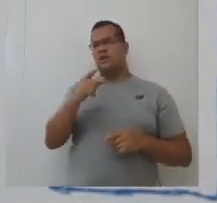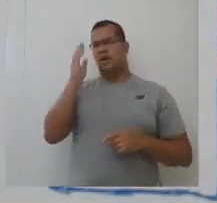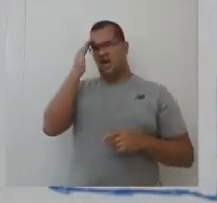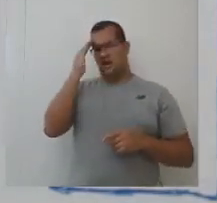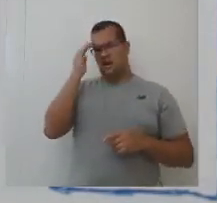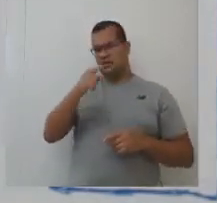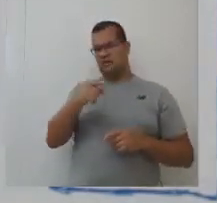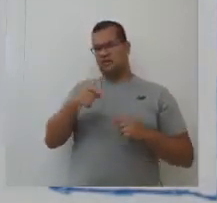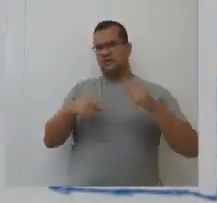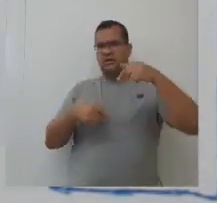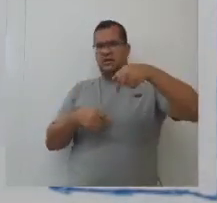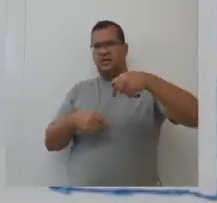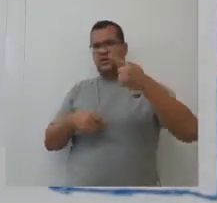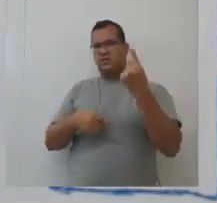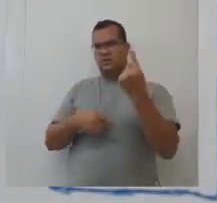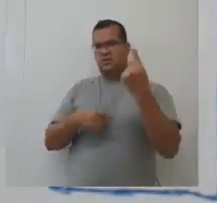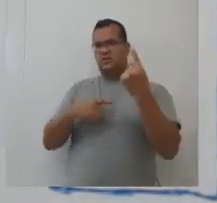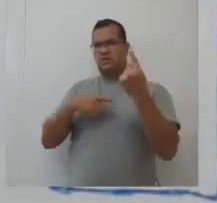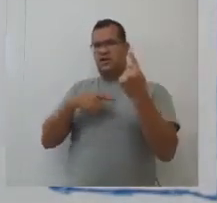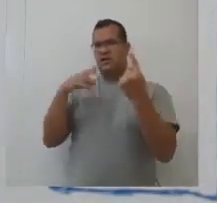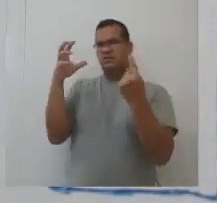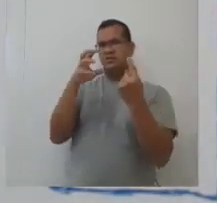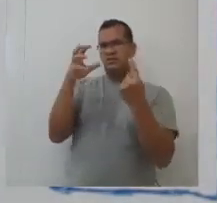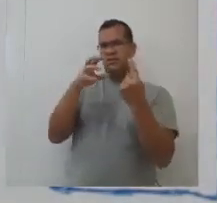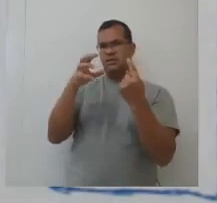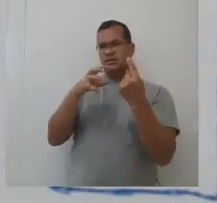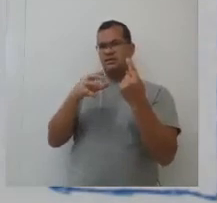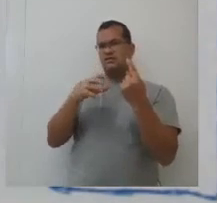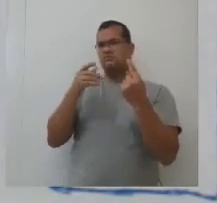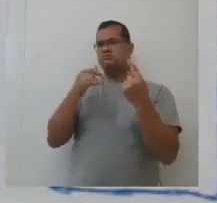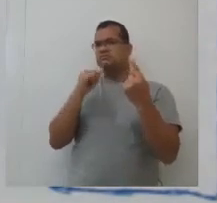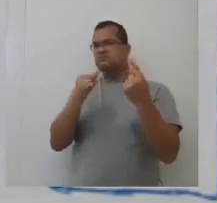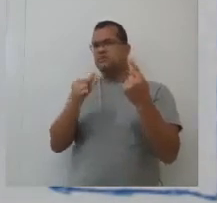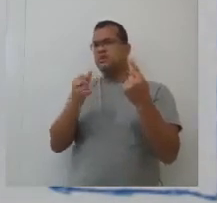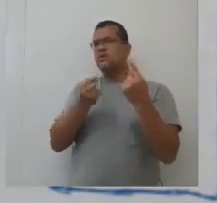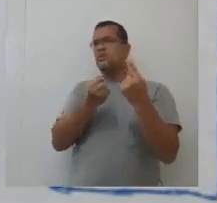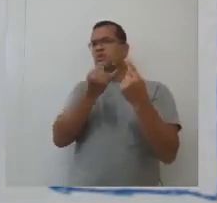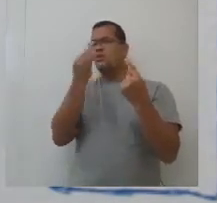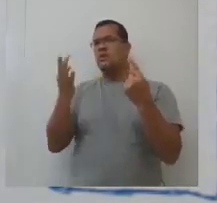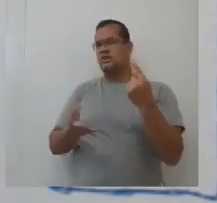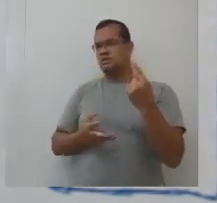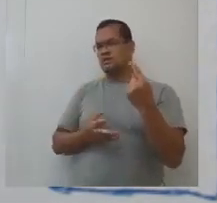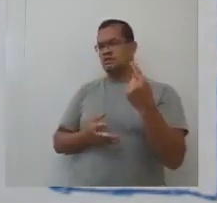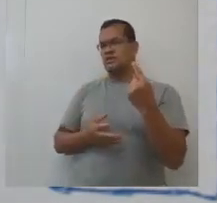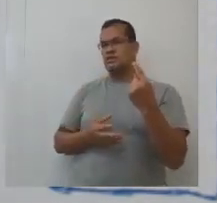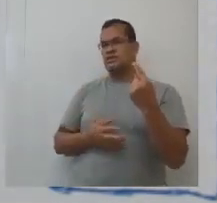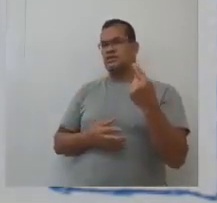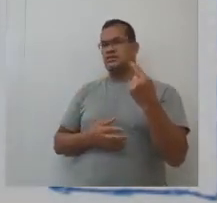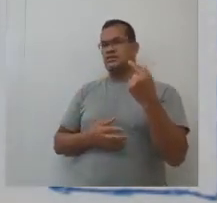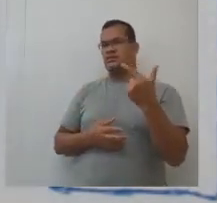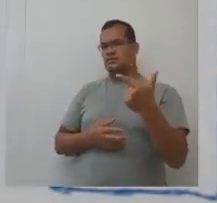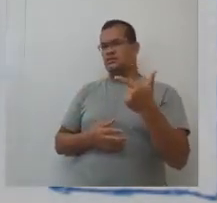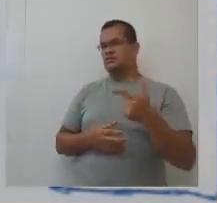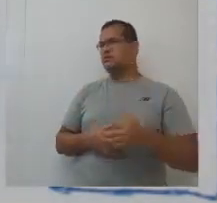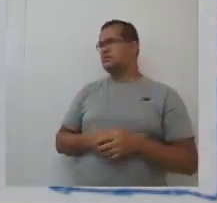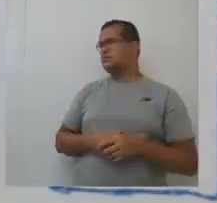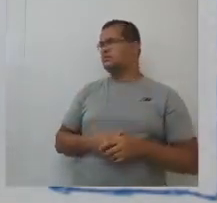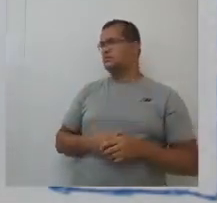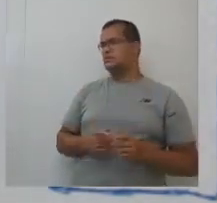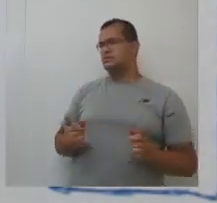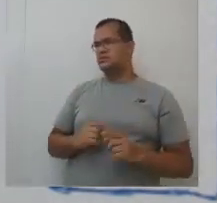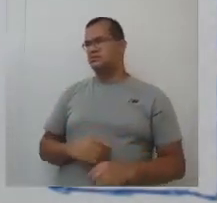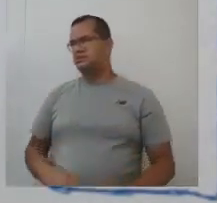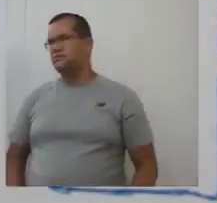Q1 sofre a influência elétrica de quantas cargas? 2.